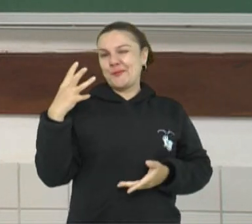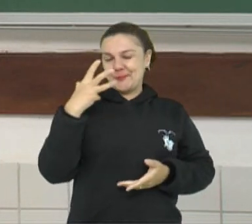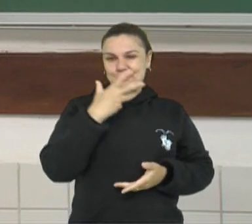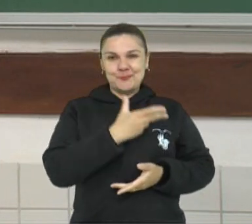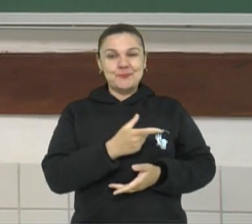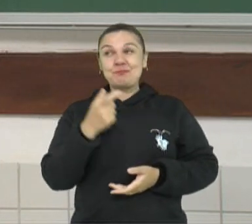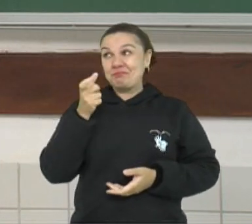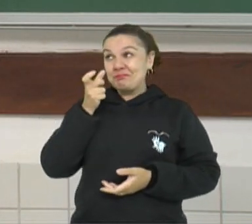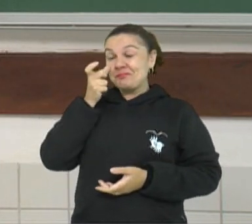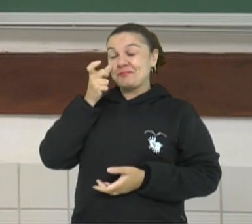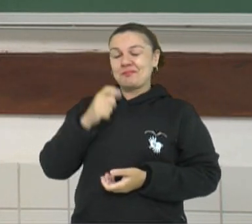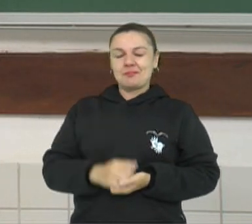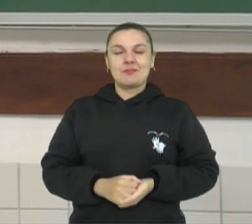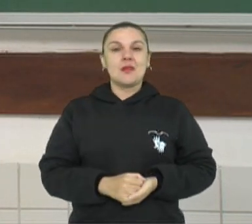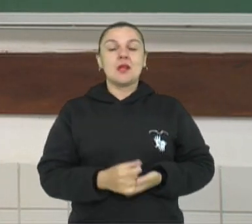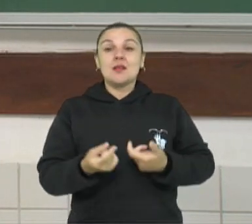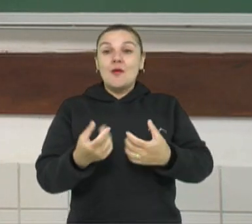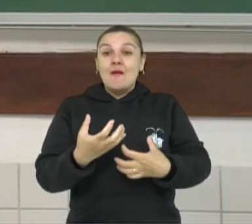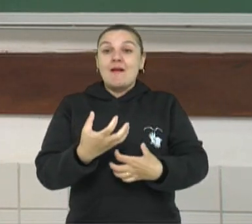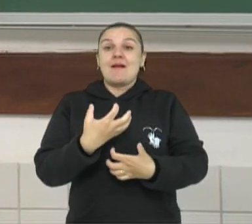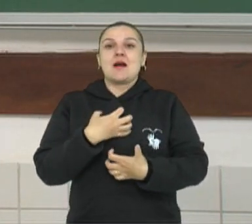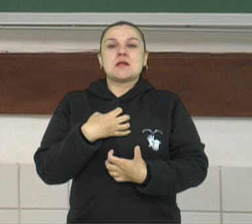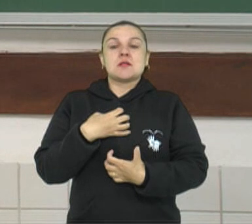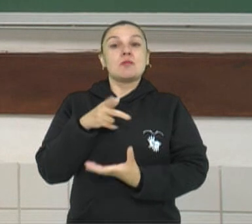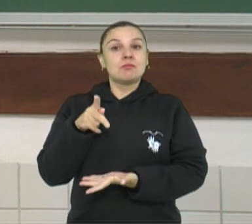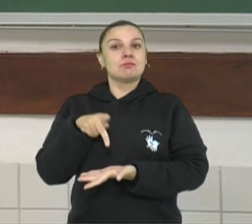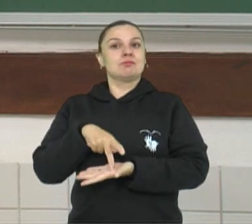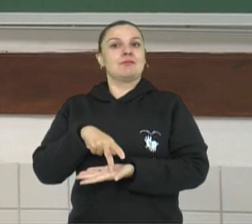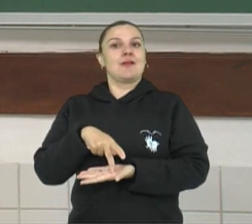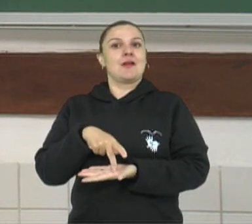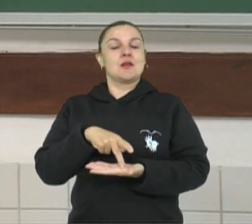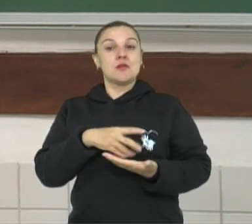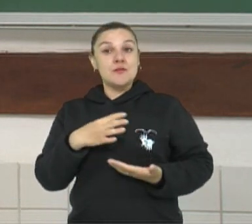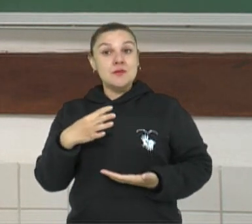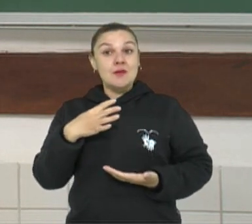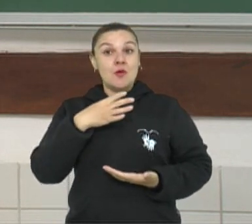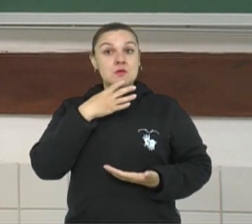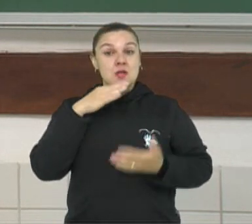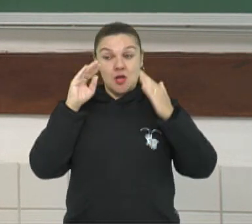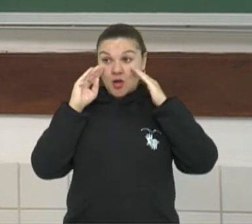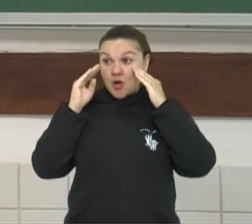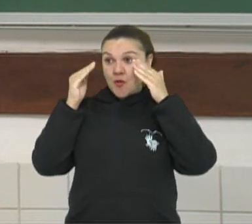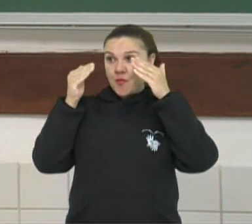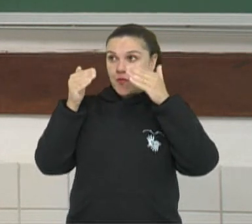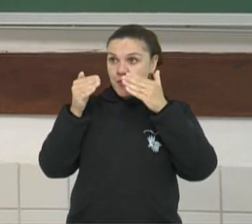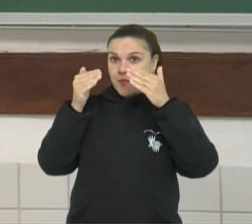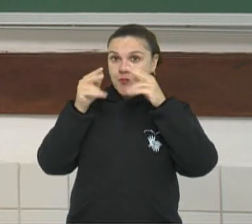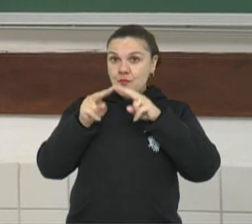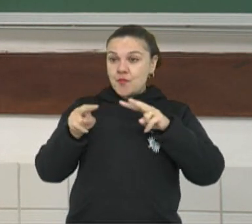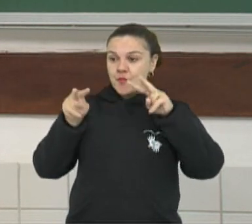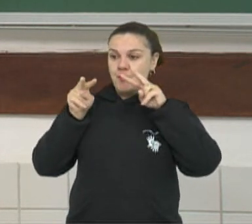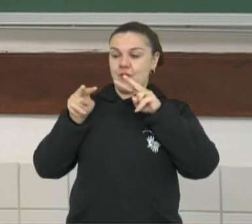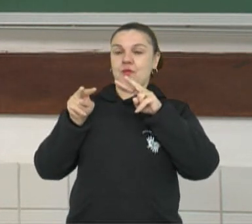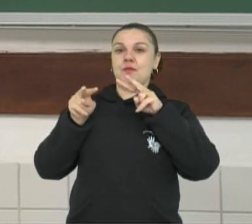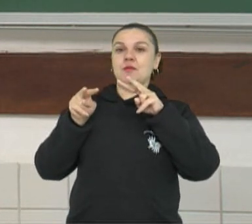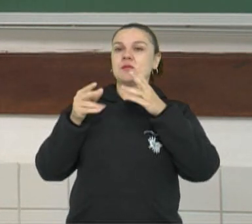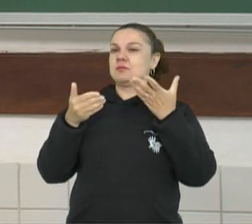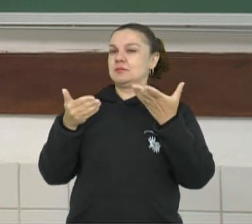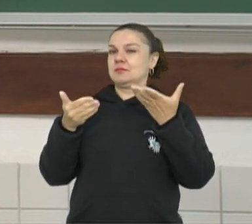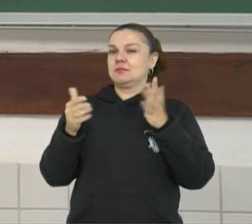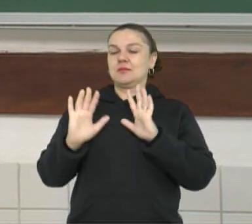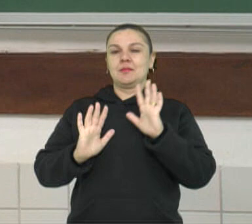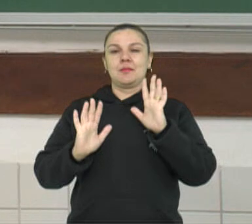se ver. Isso traz mais realidade, você consegue focar melhor nas telas,